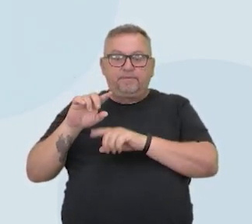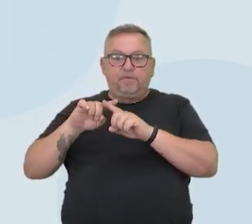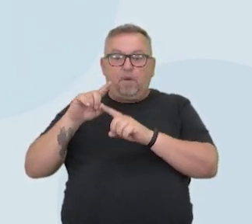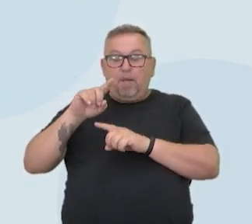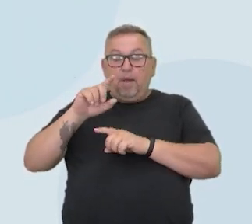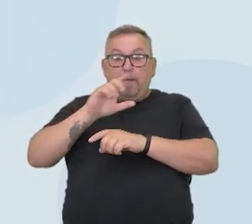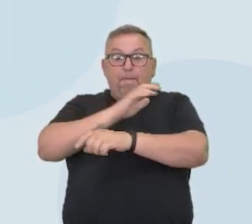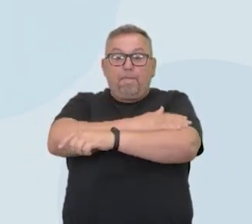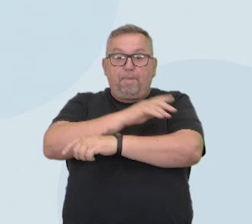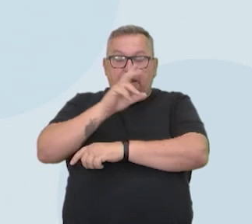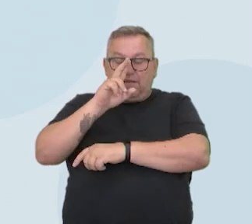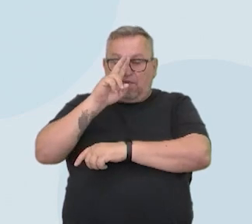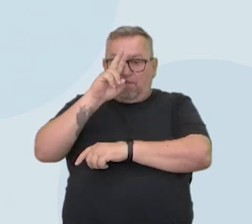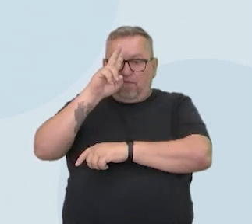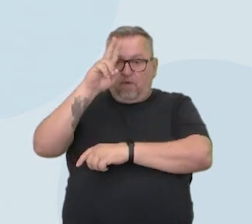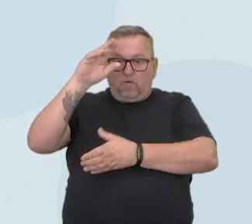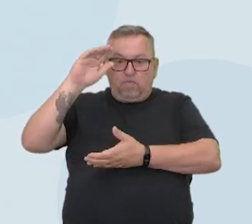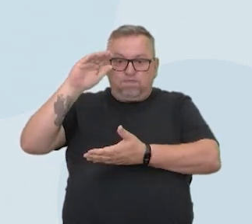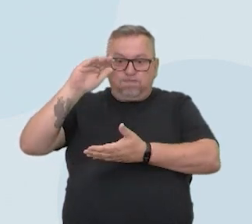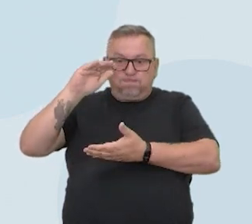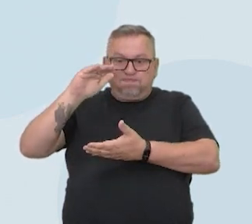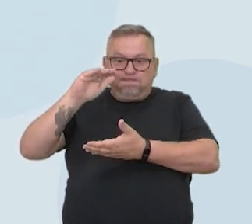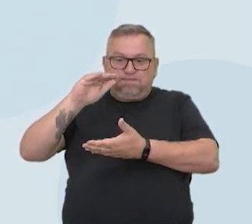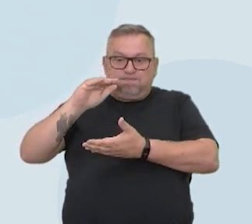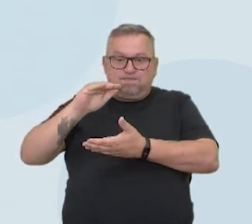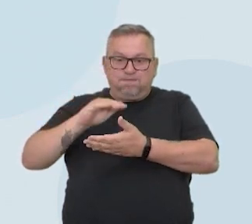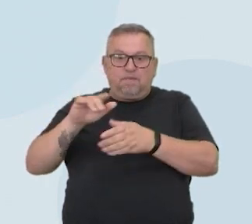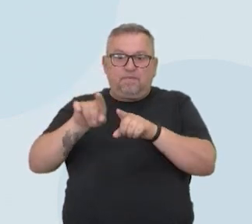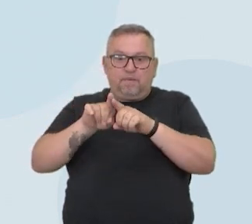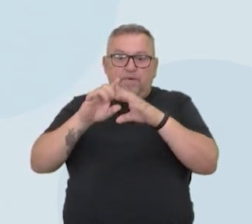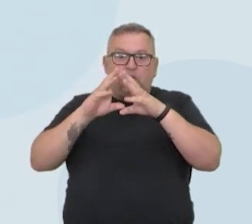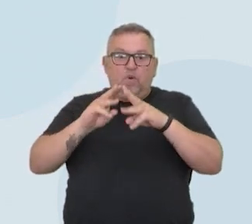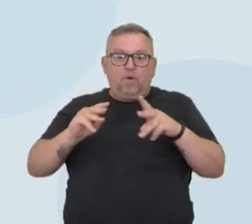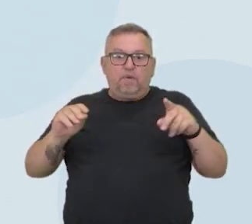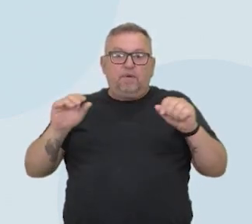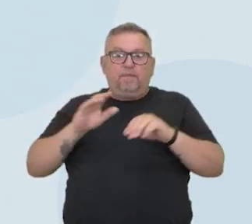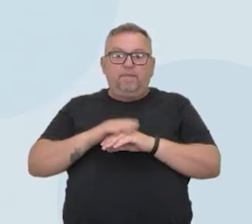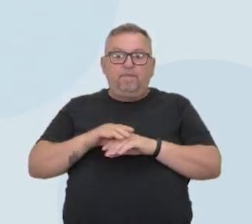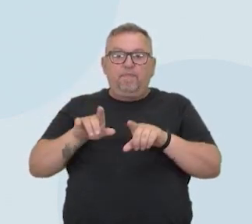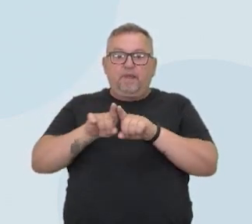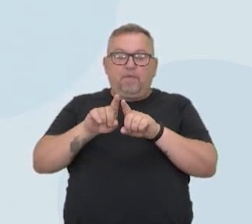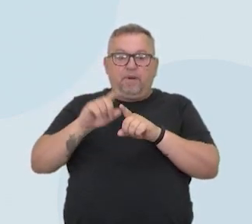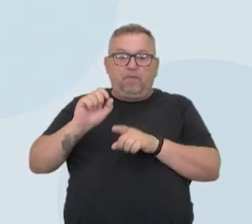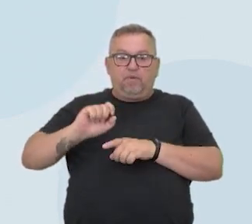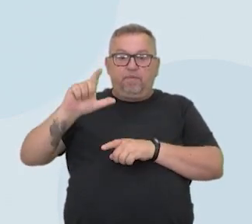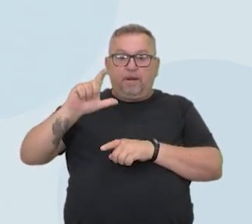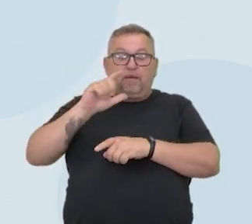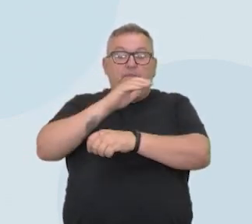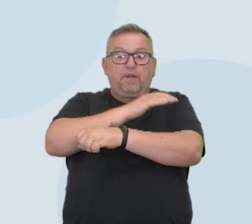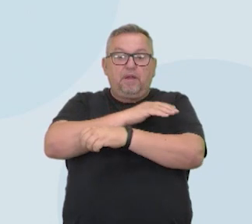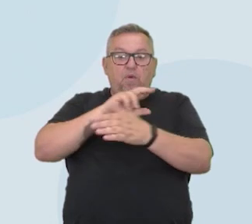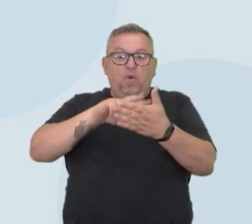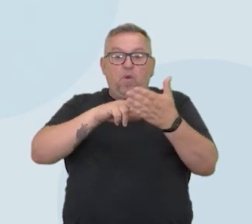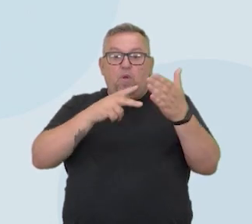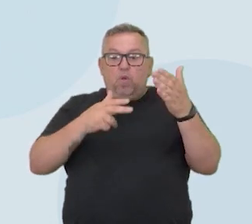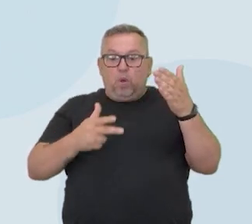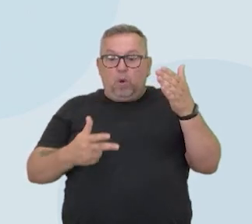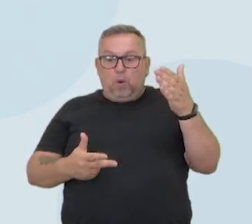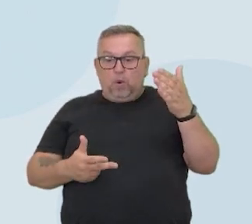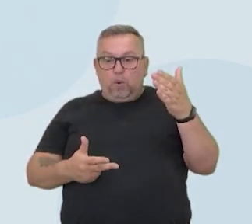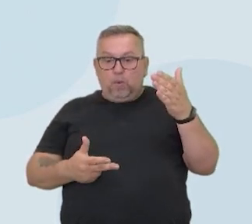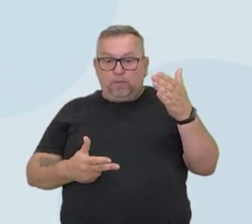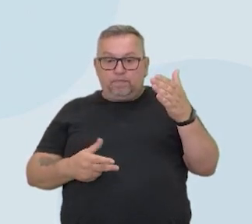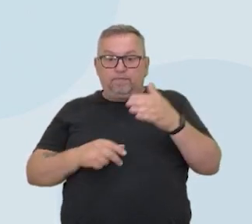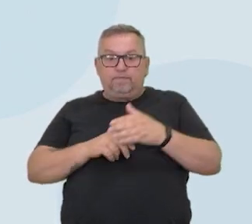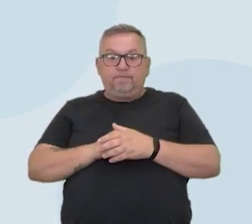pressão parcial de um gás, maior a sua solubilidade, tá certo? Ou quanto maior a pressão submetida, maior a